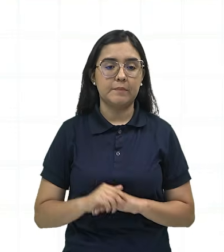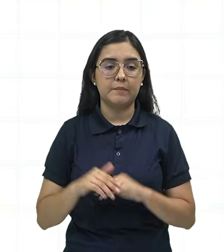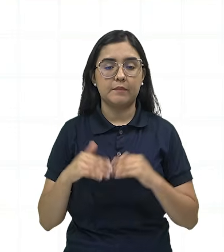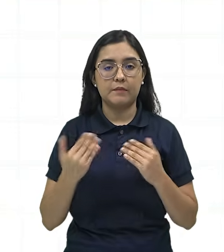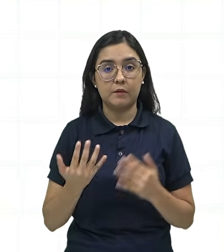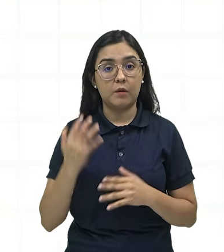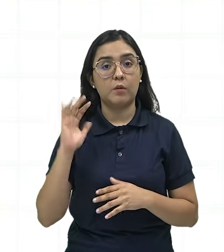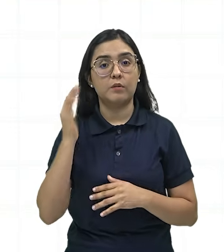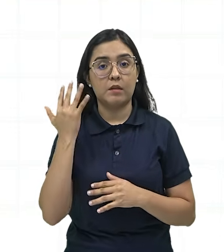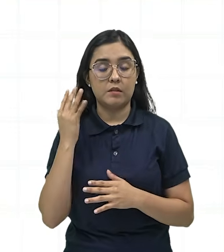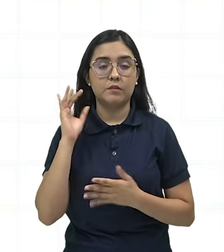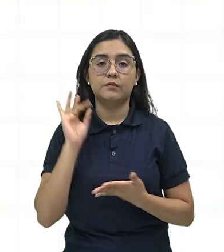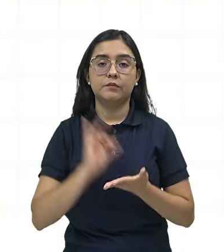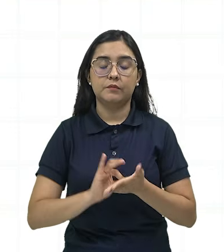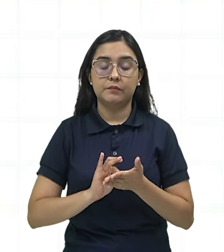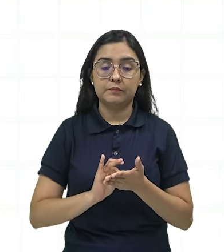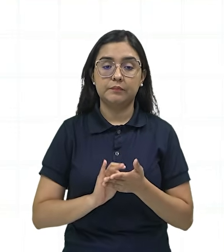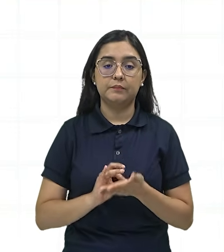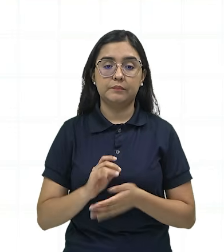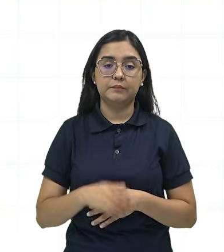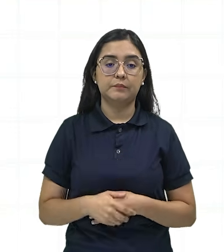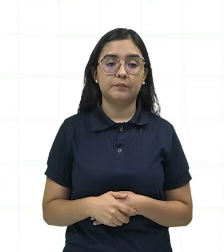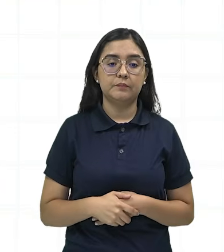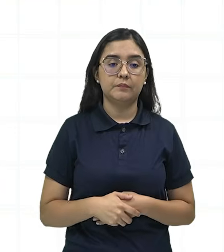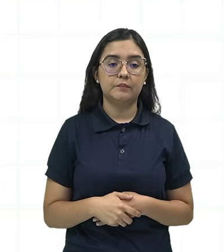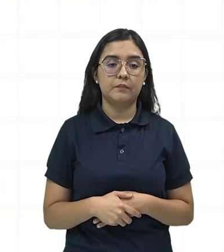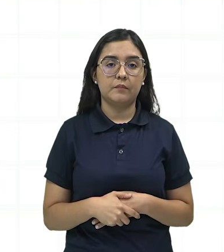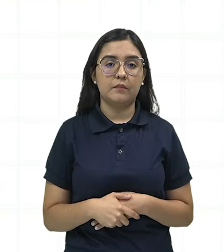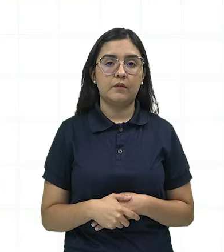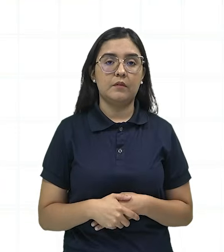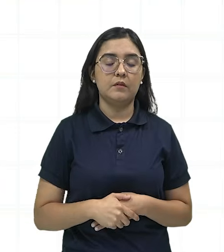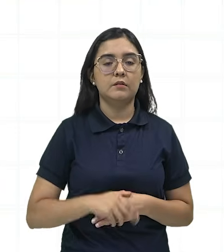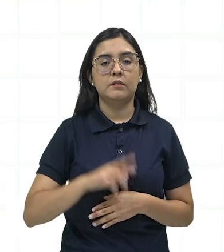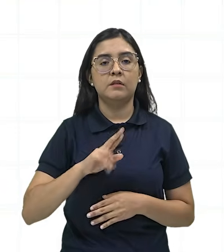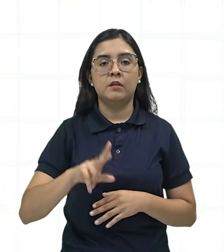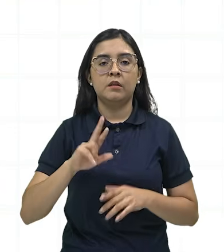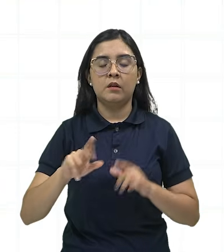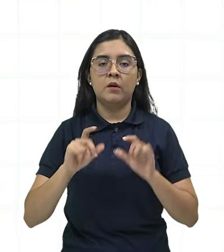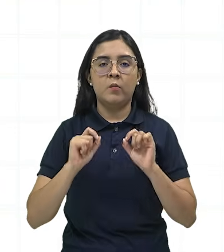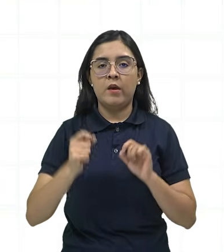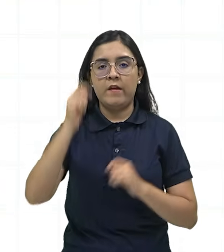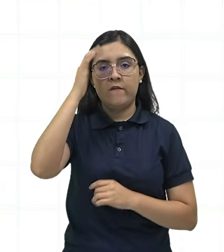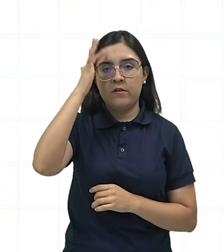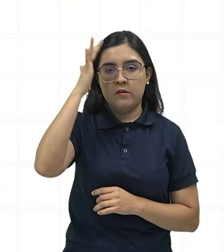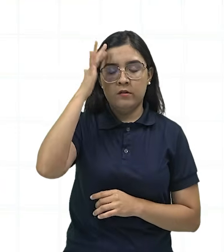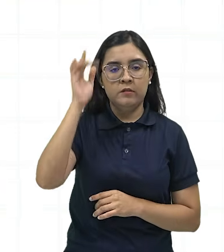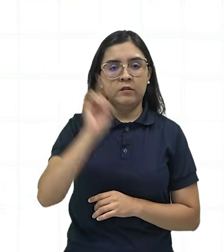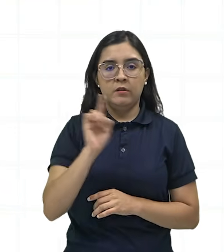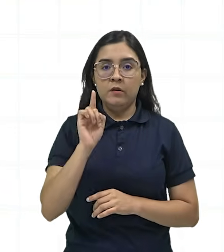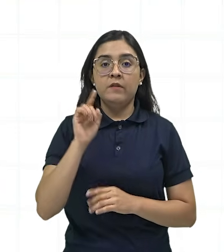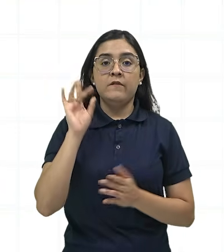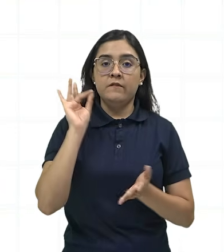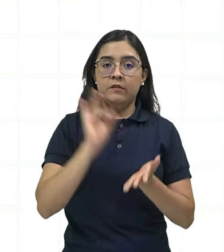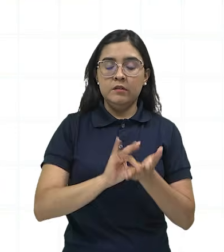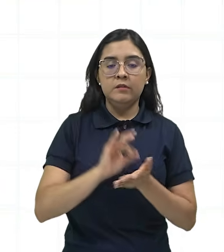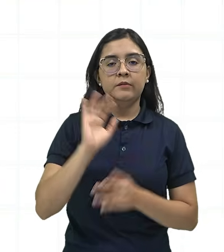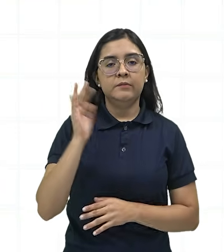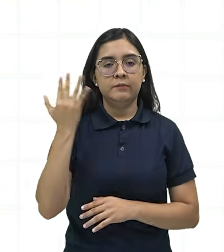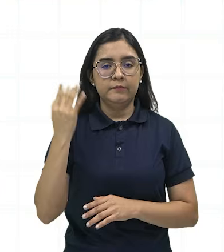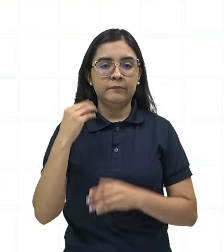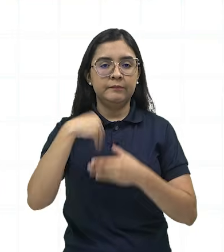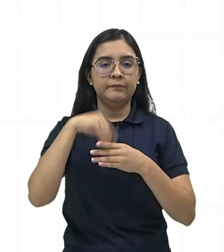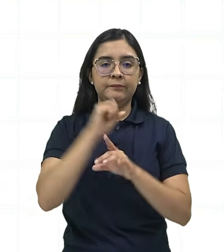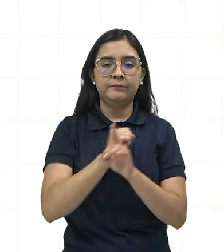na realidade. Então, não tem nada de fictício, é tudo real mesmo, o que ocorre